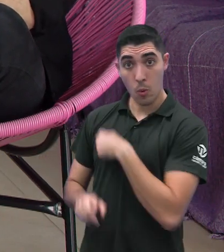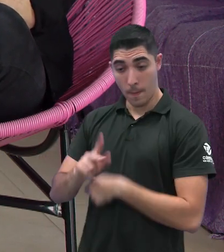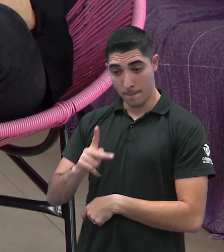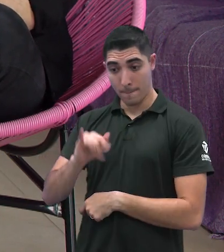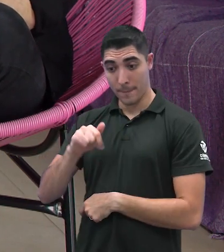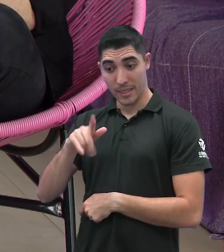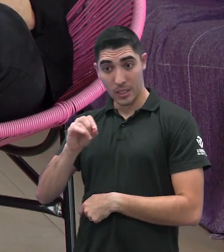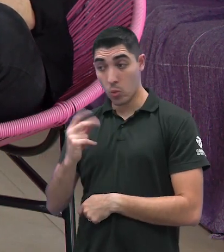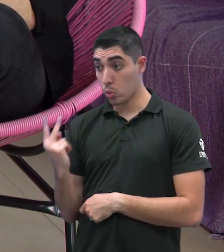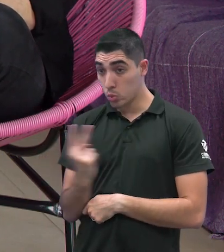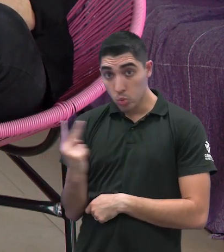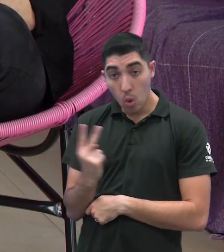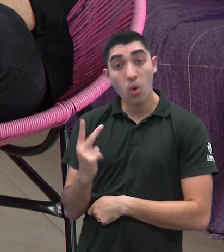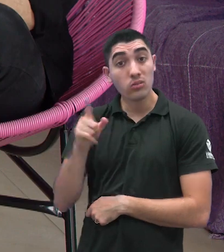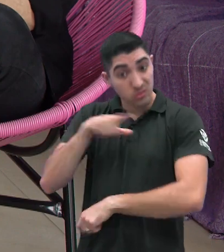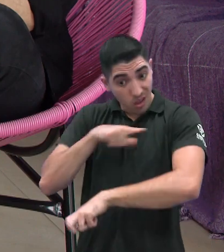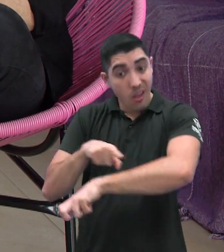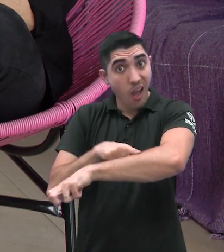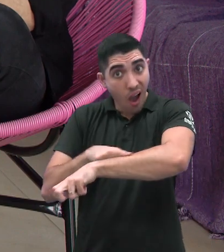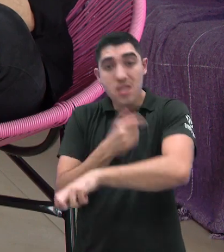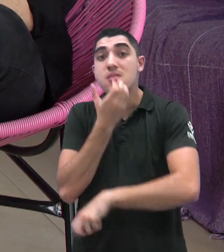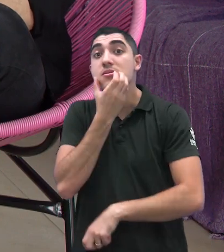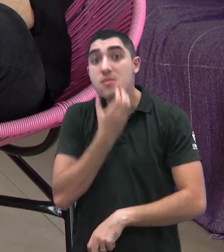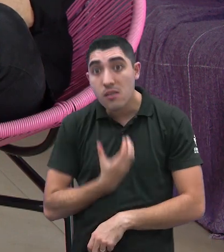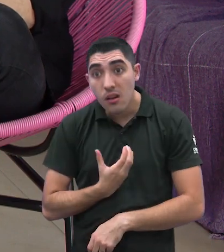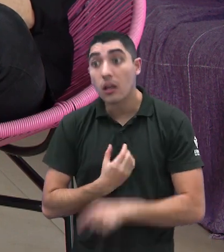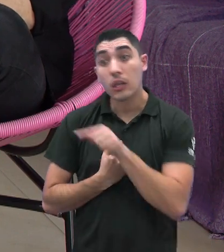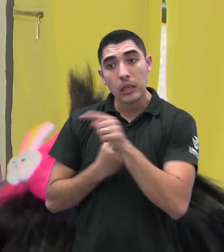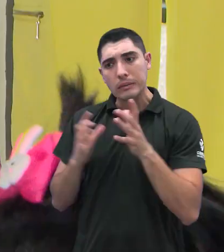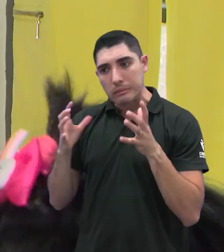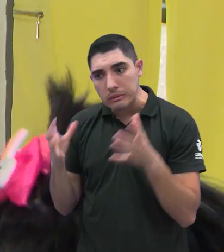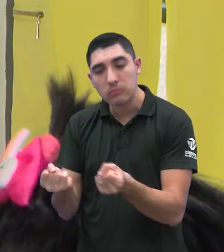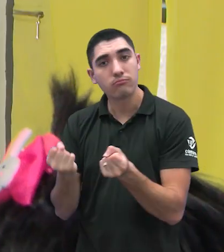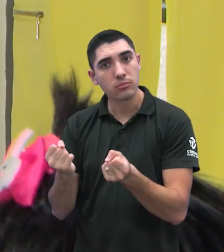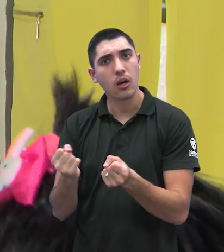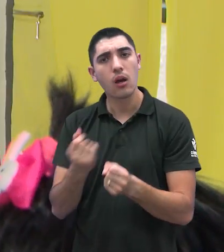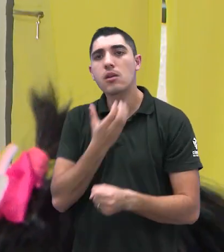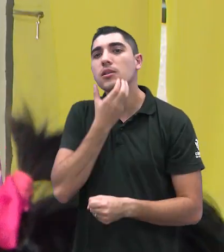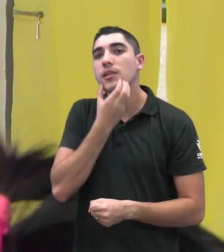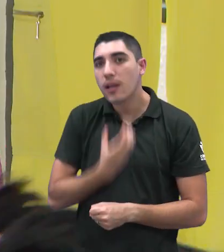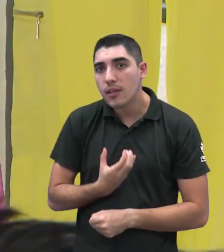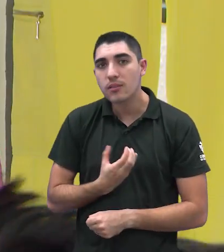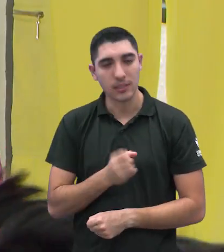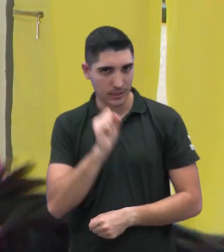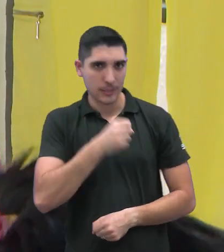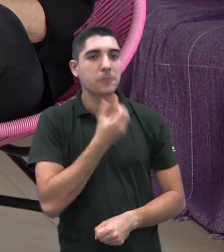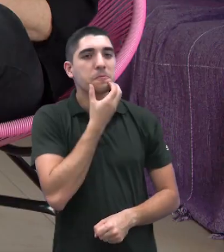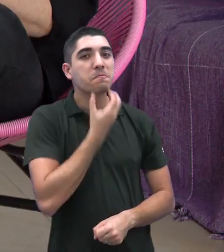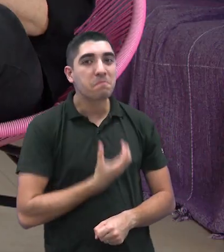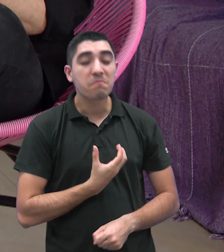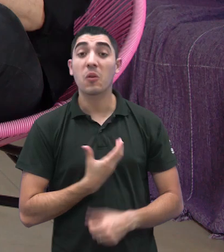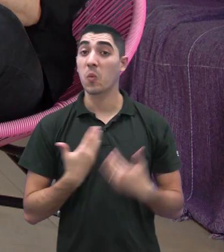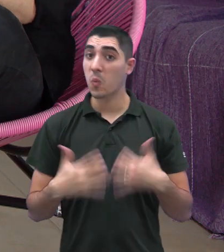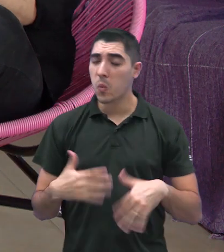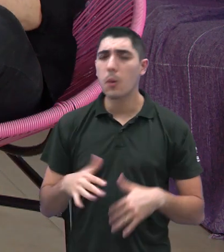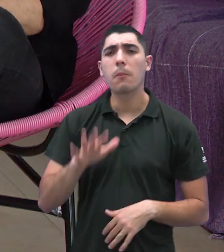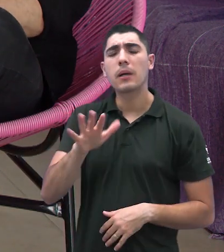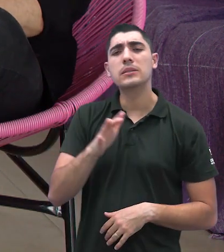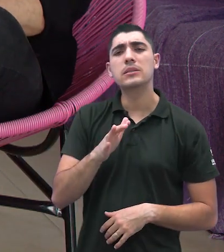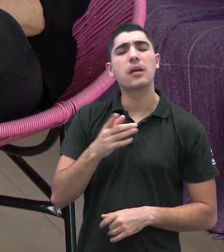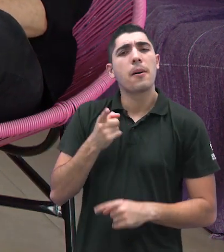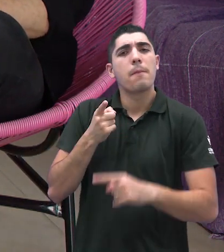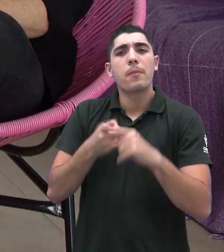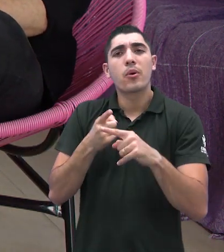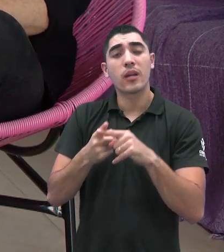são exemplos de animais que foram resgatados, têm raça, eles são Shih Tzu. Shih Tzu, pois é. Por